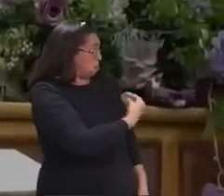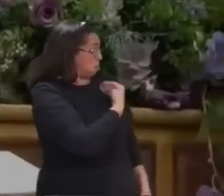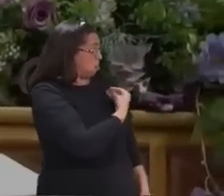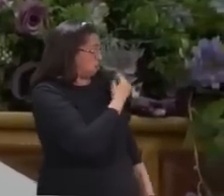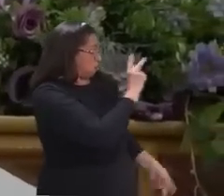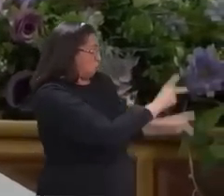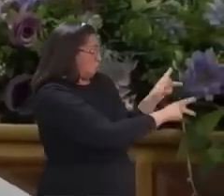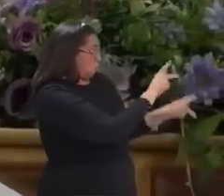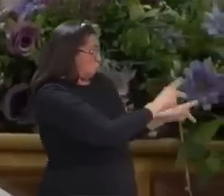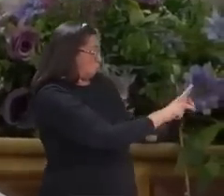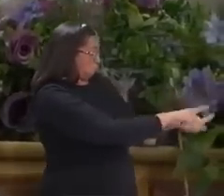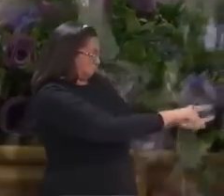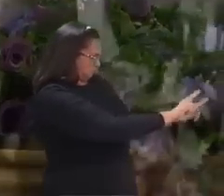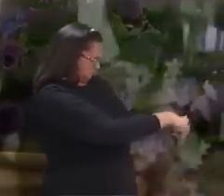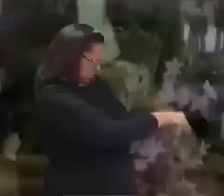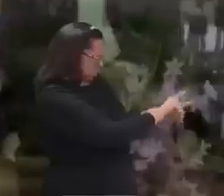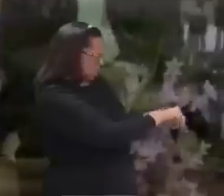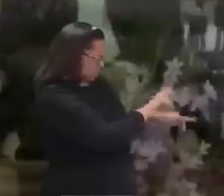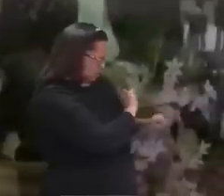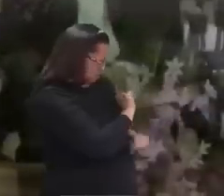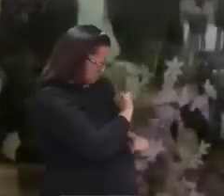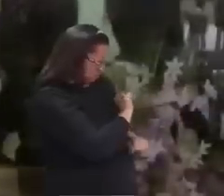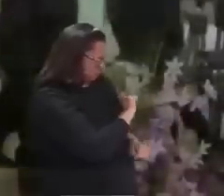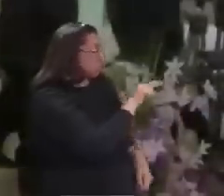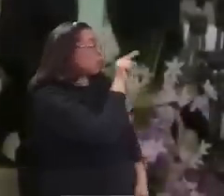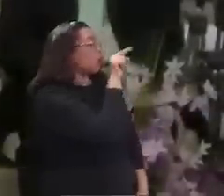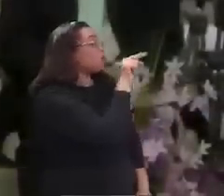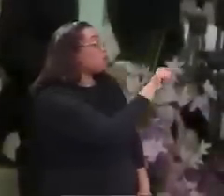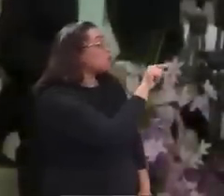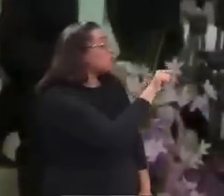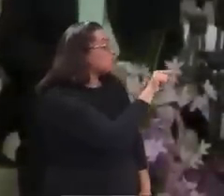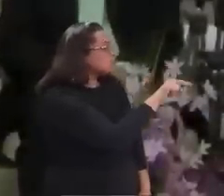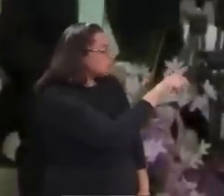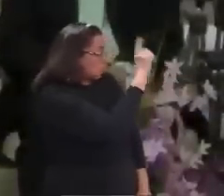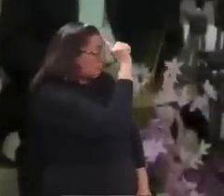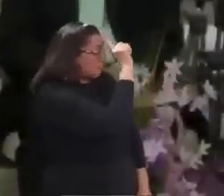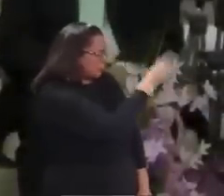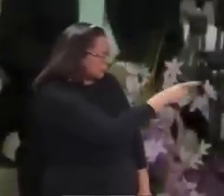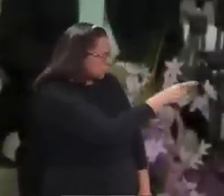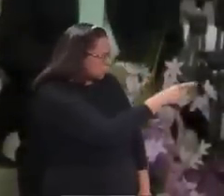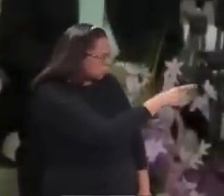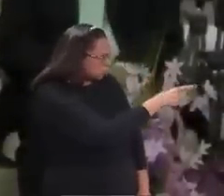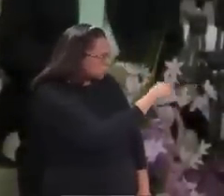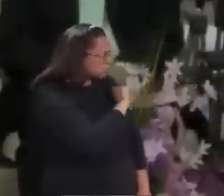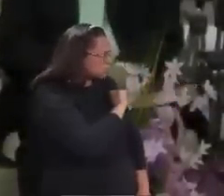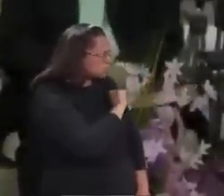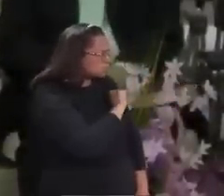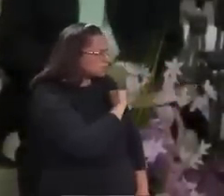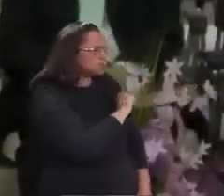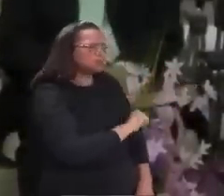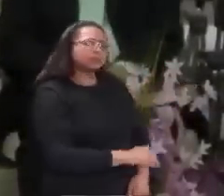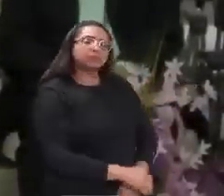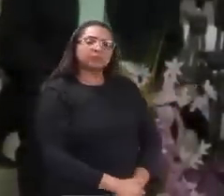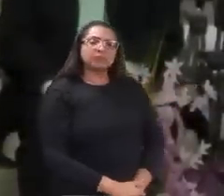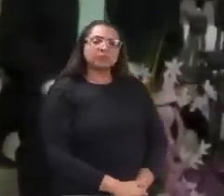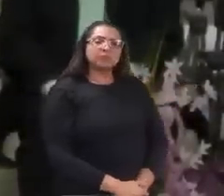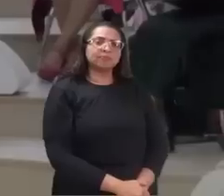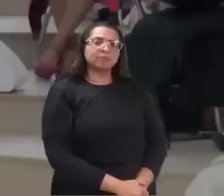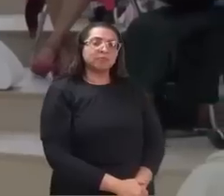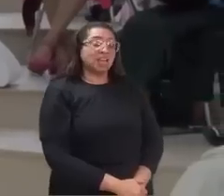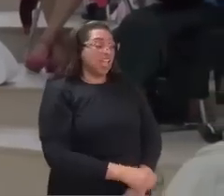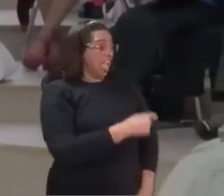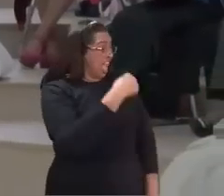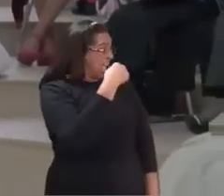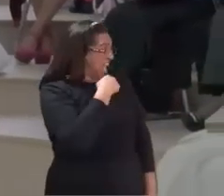hebreus. Então é uma ordem expressa minha. Ele não usou